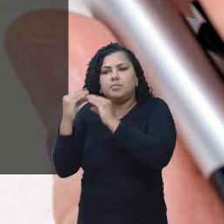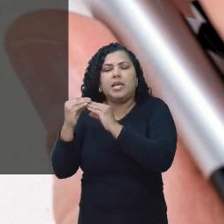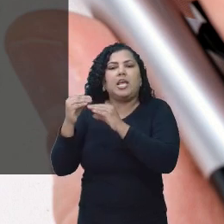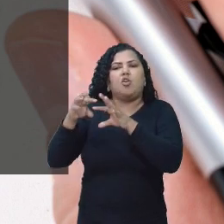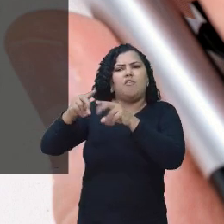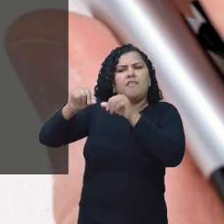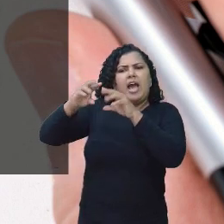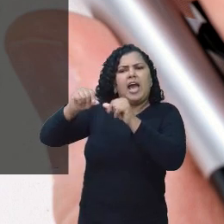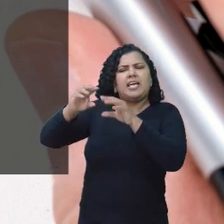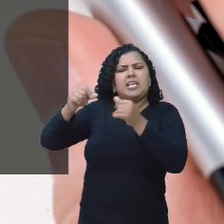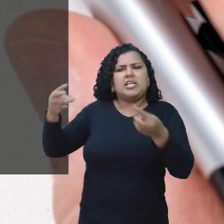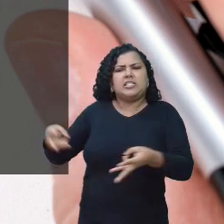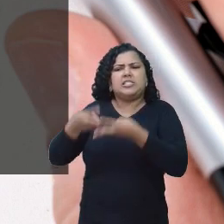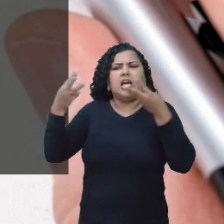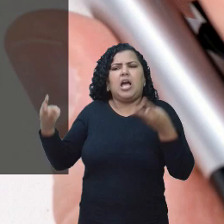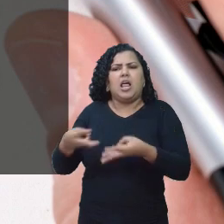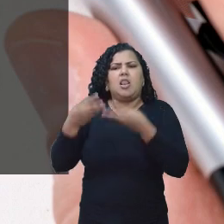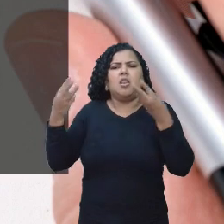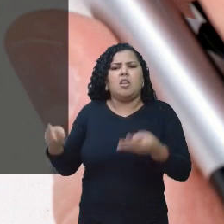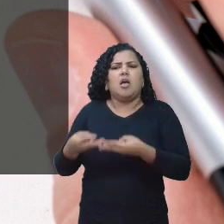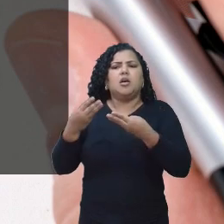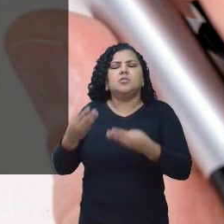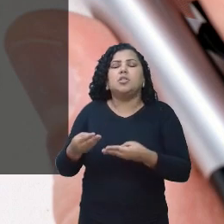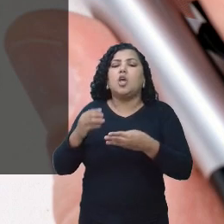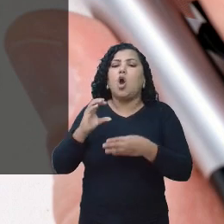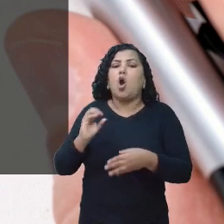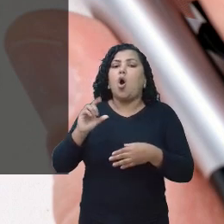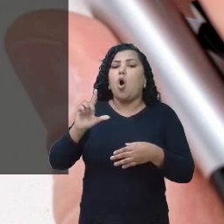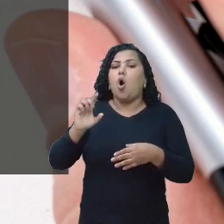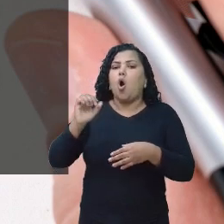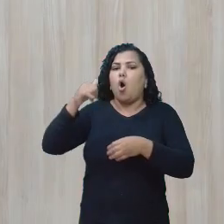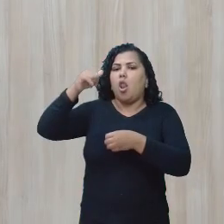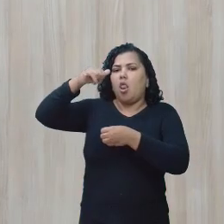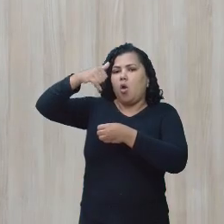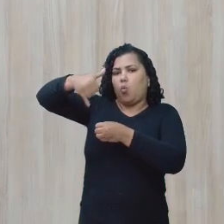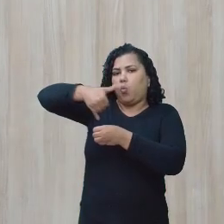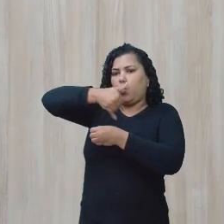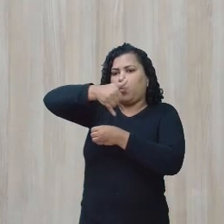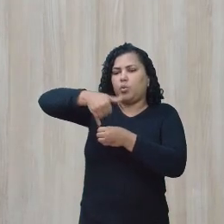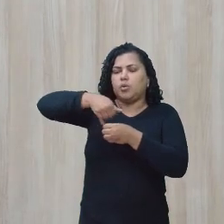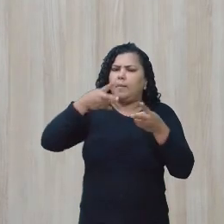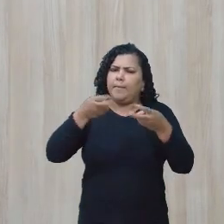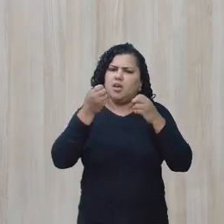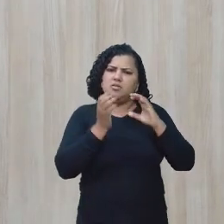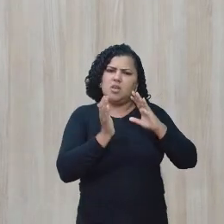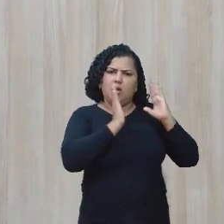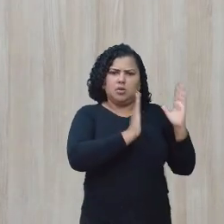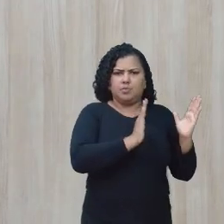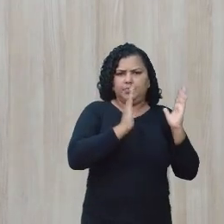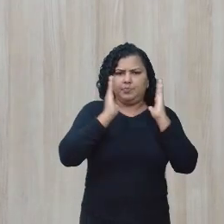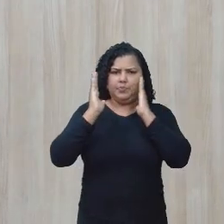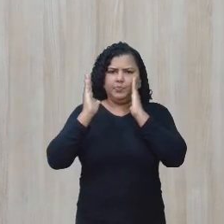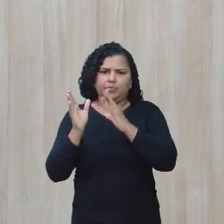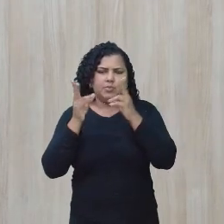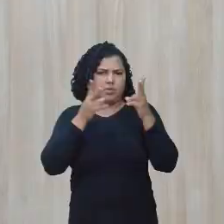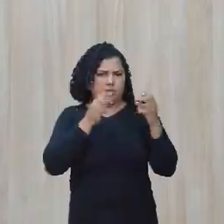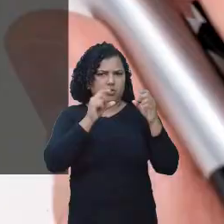Não entendi por quê, porque sim, por que não. Observem essas palavras e essas aqui, ó.